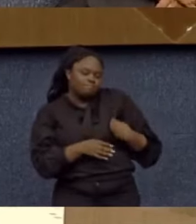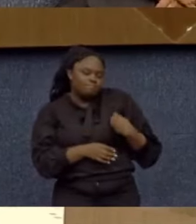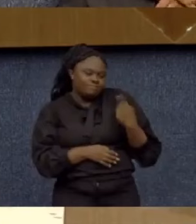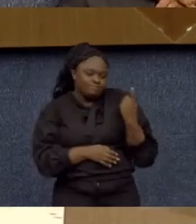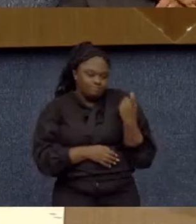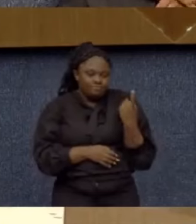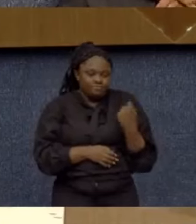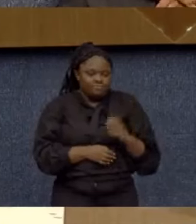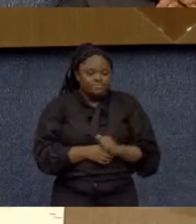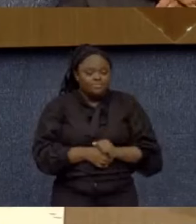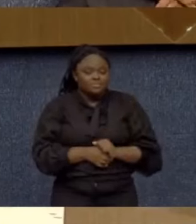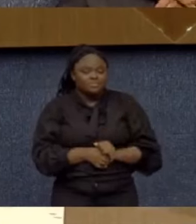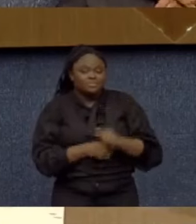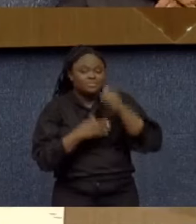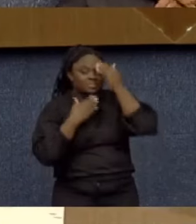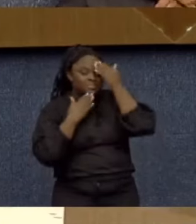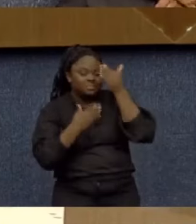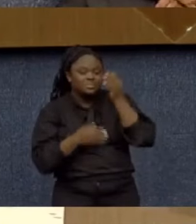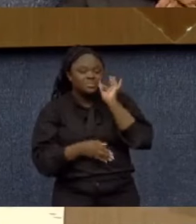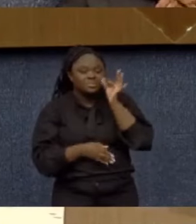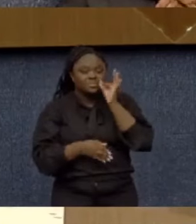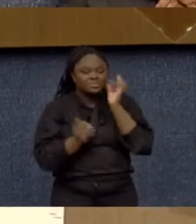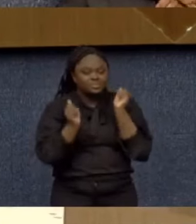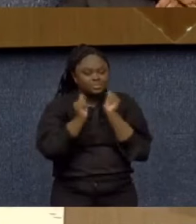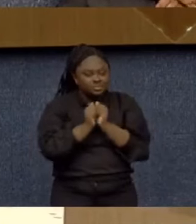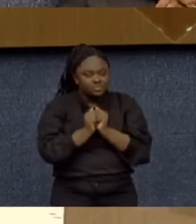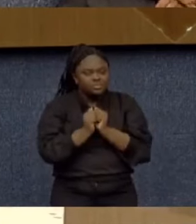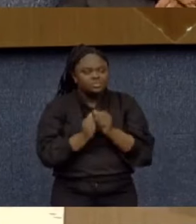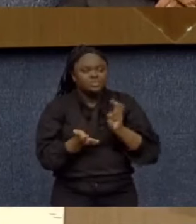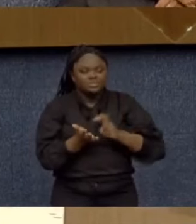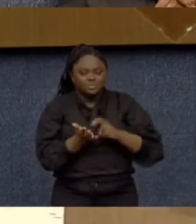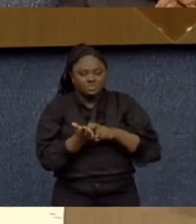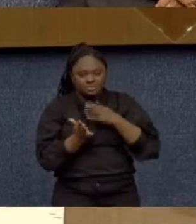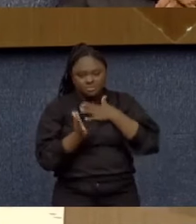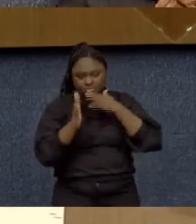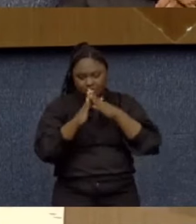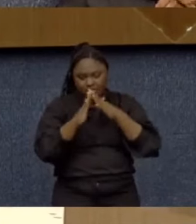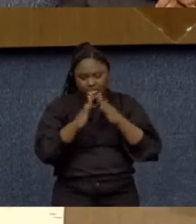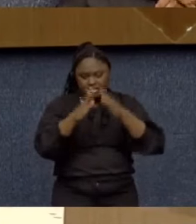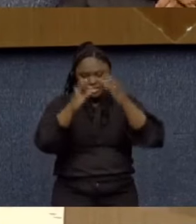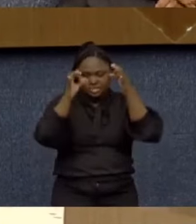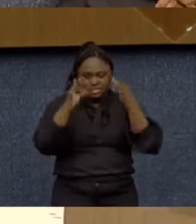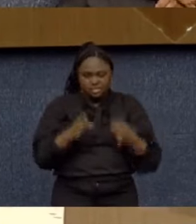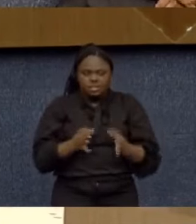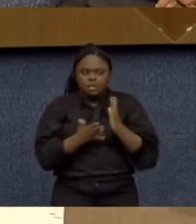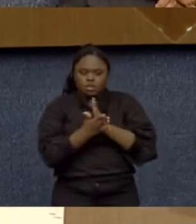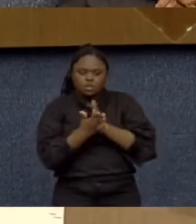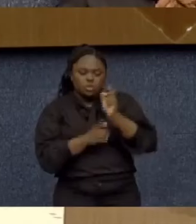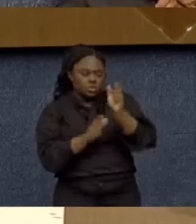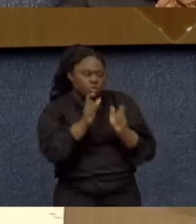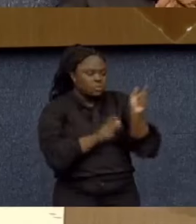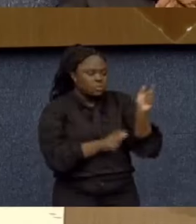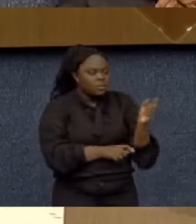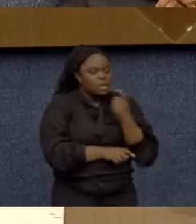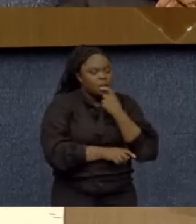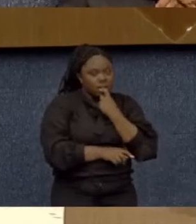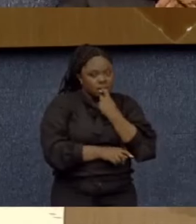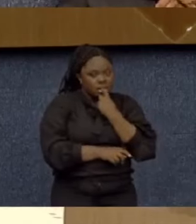cafezinho juntas todas as manhãs na minha casa. Garanto que causamos inveja em muita gente, não é isso? Podem